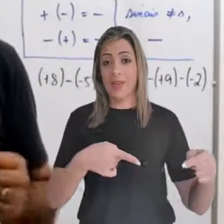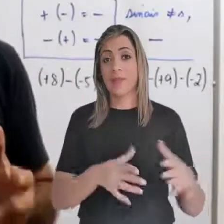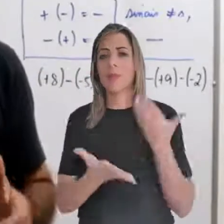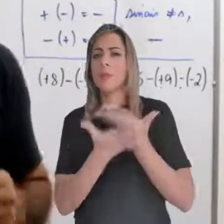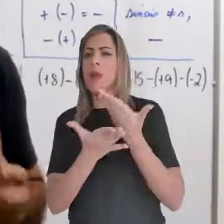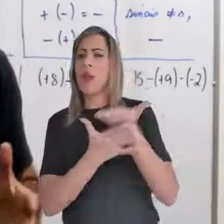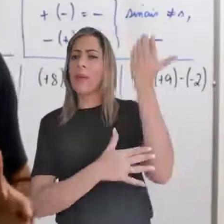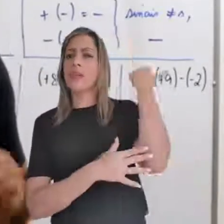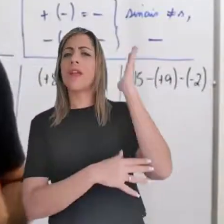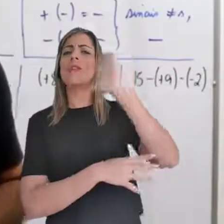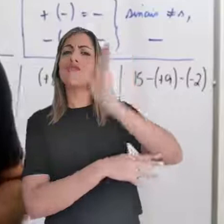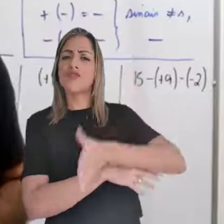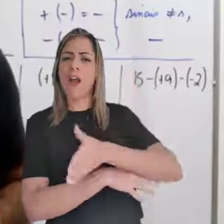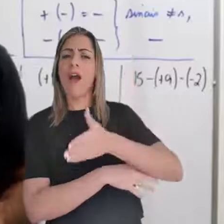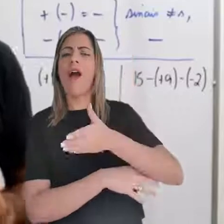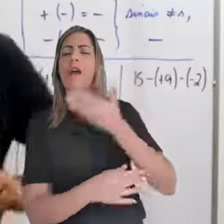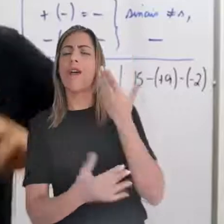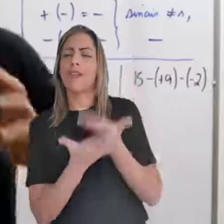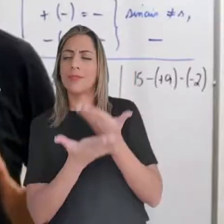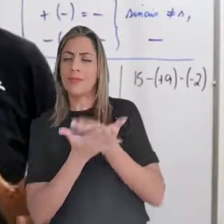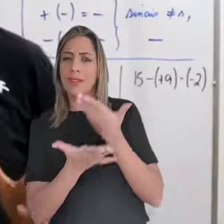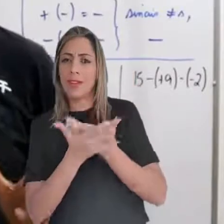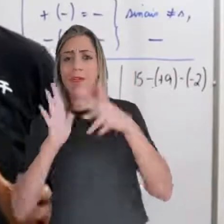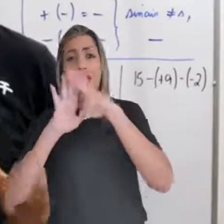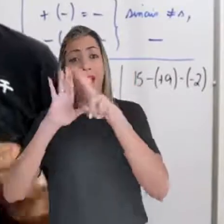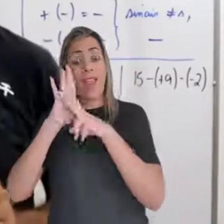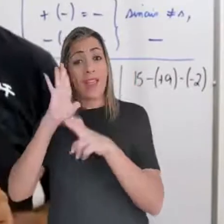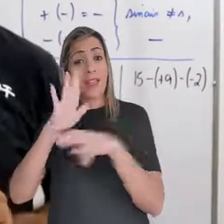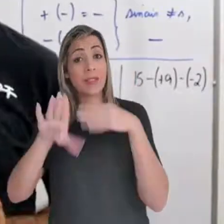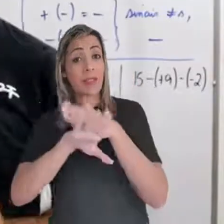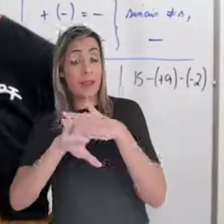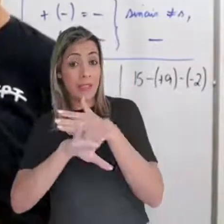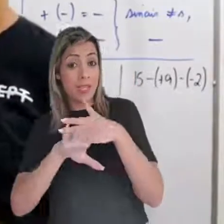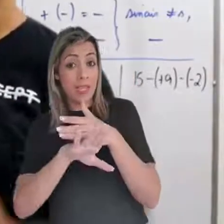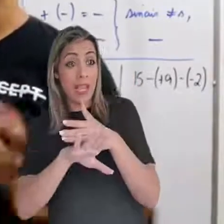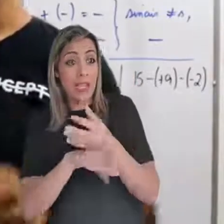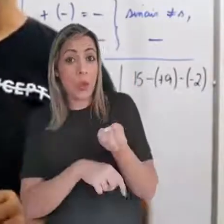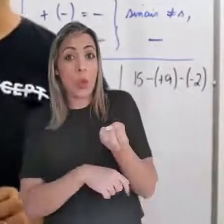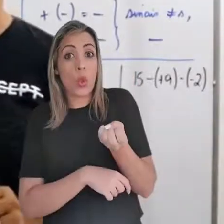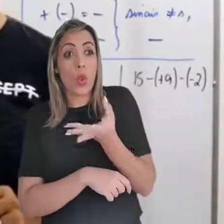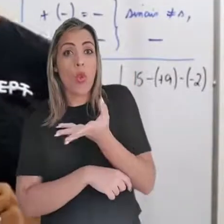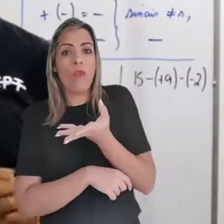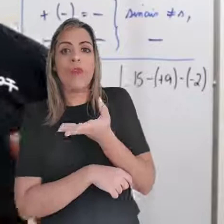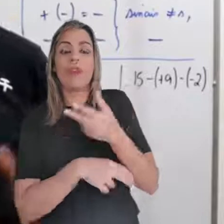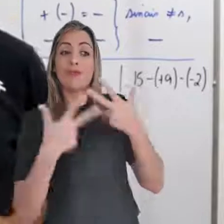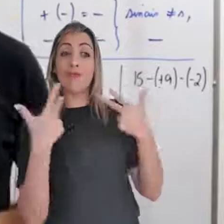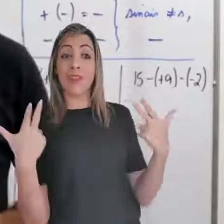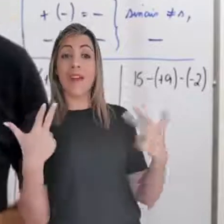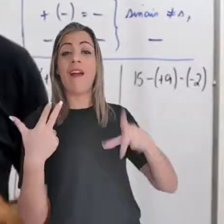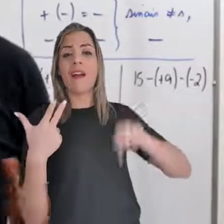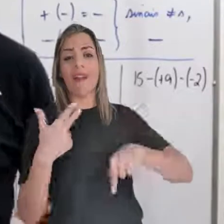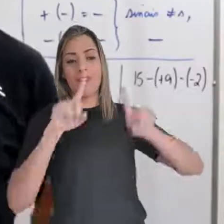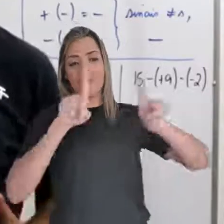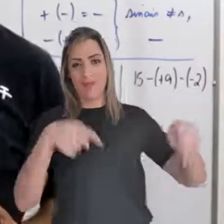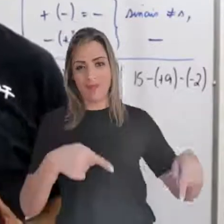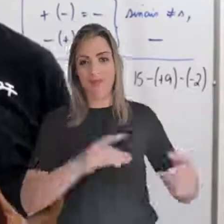com essa tal de regra da padaria. Então, de novidade mesmo, nós teremos apenas os parênteses. Antes de